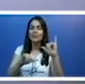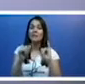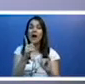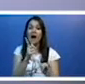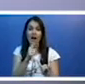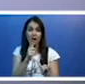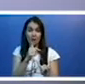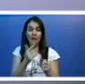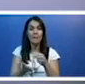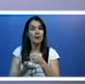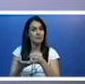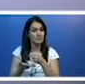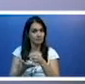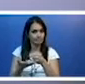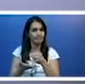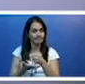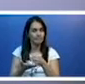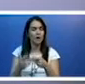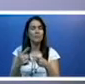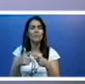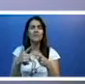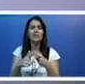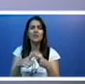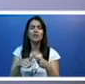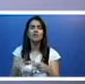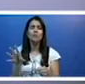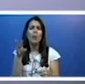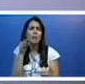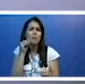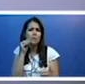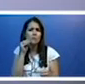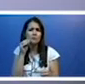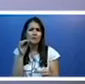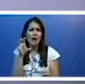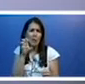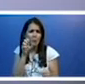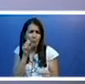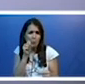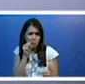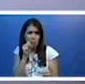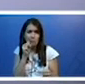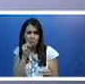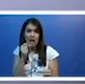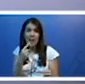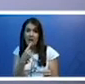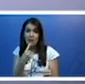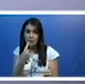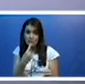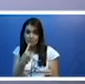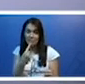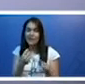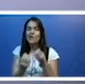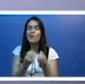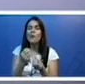de bases devido ao seu sabor adstringente, que prende ou amarra a língua, como